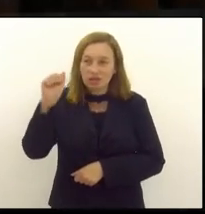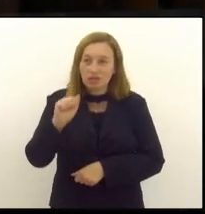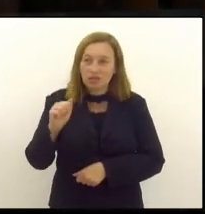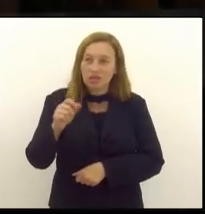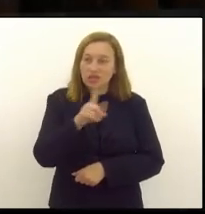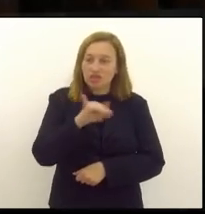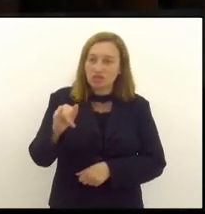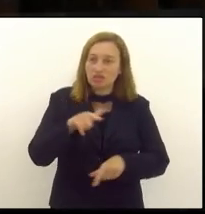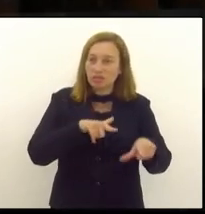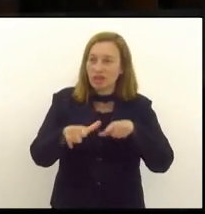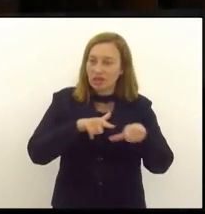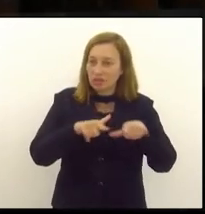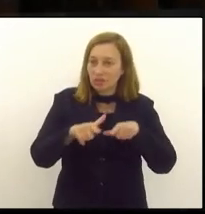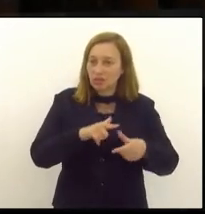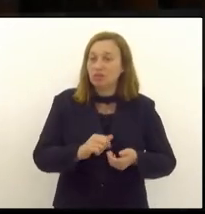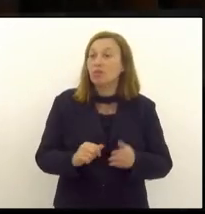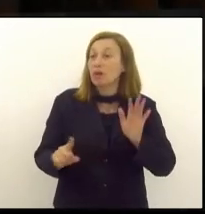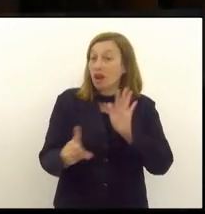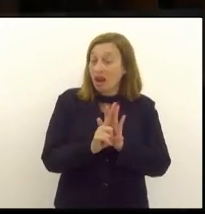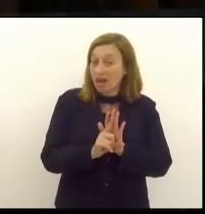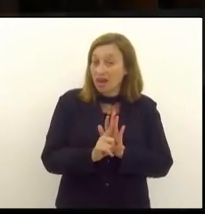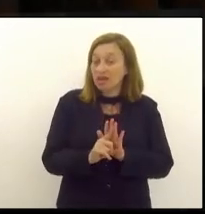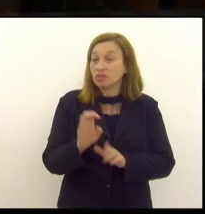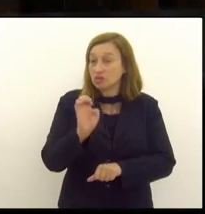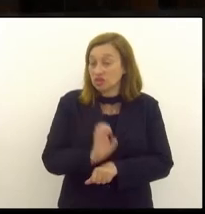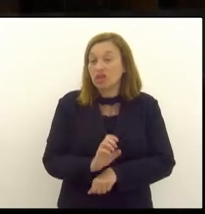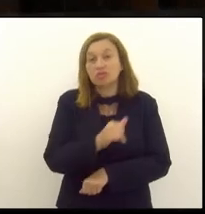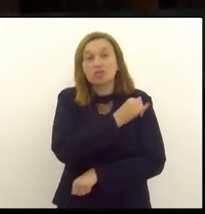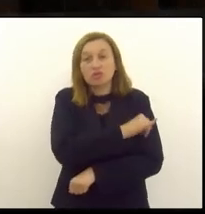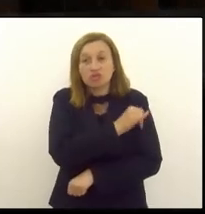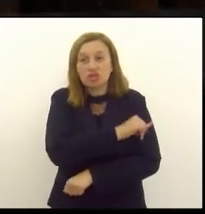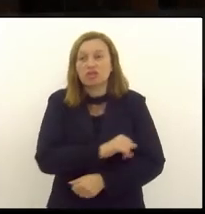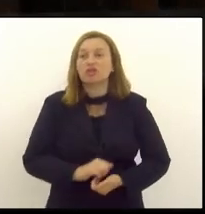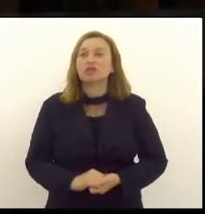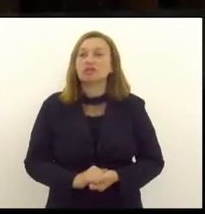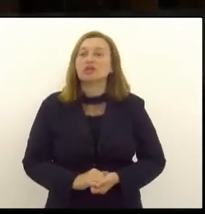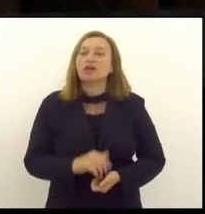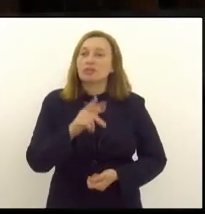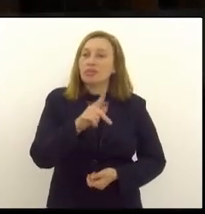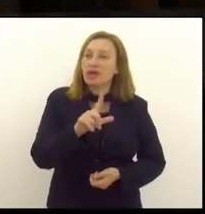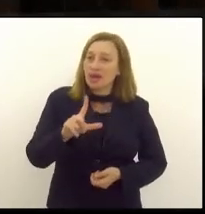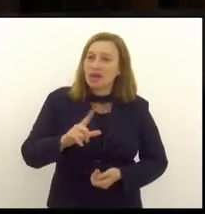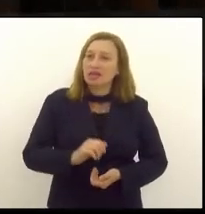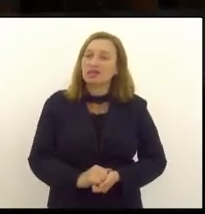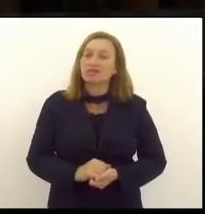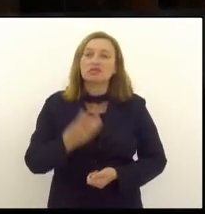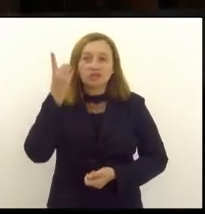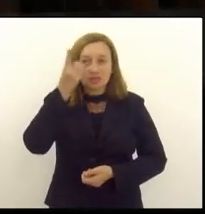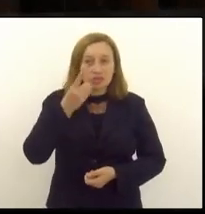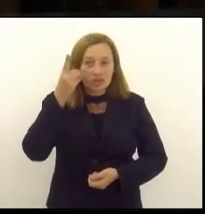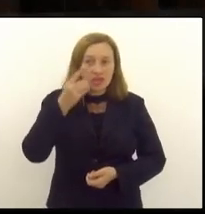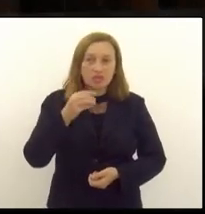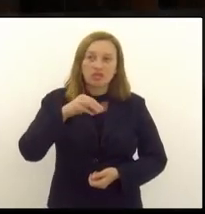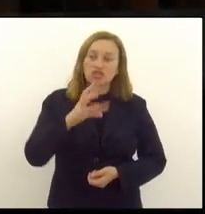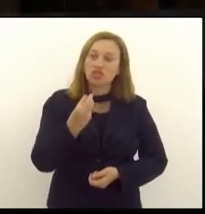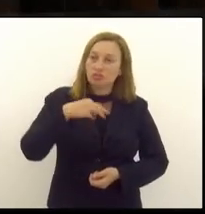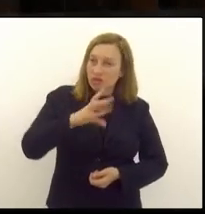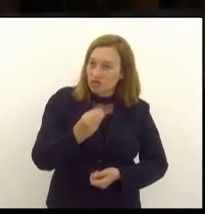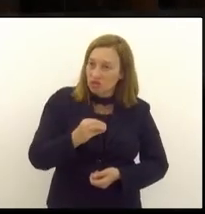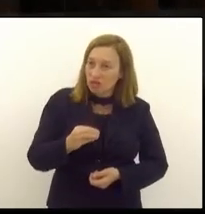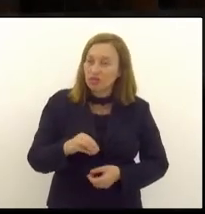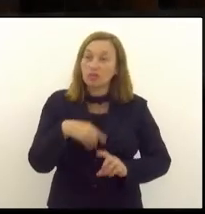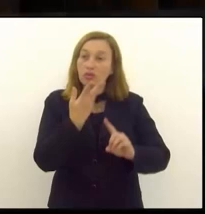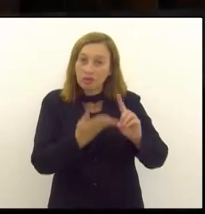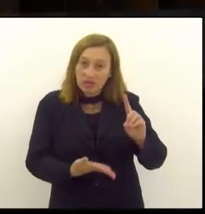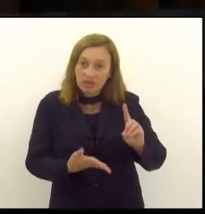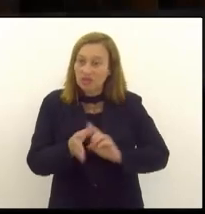Trabalhador Offshore, uma lei do Estado do Rio de Janeiro, de um PL de autoria do deputado Chico Machado, e que